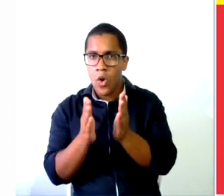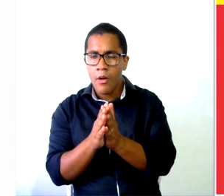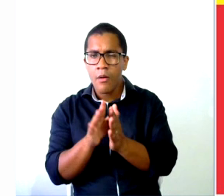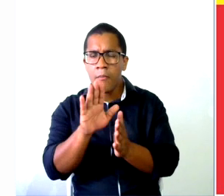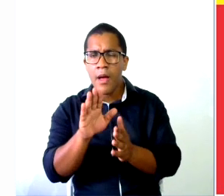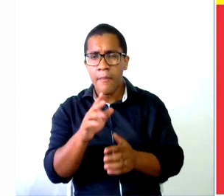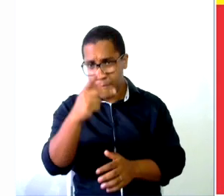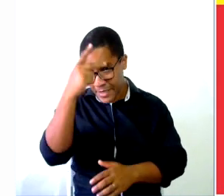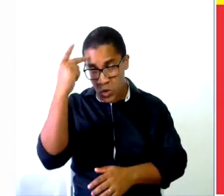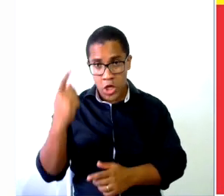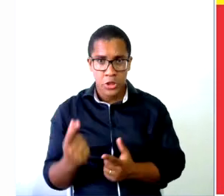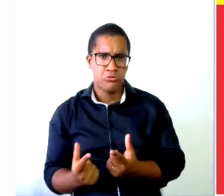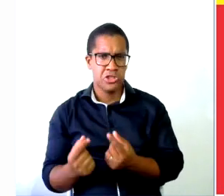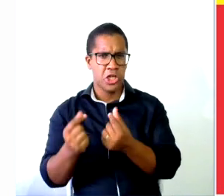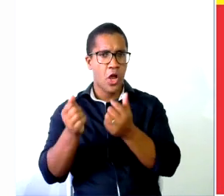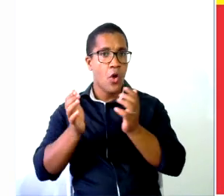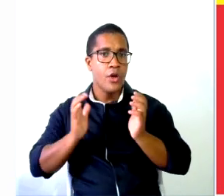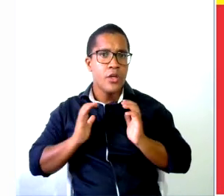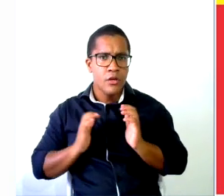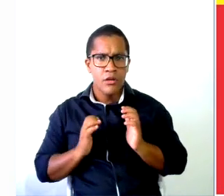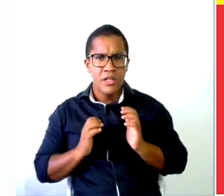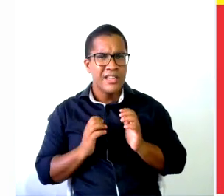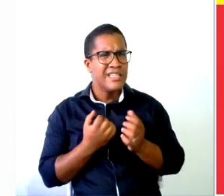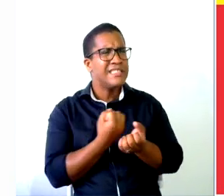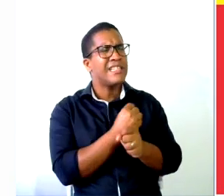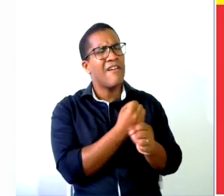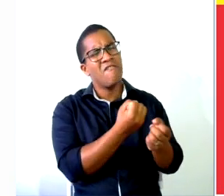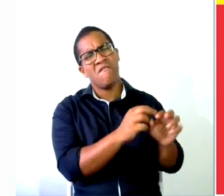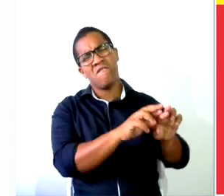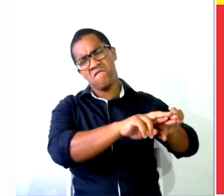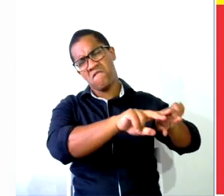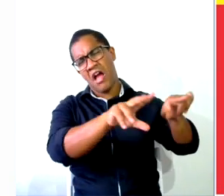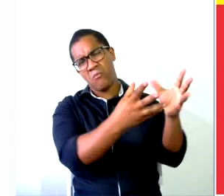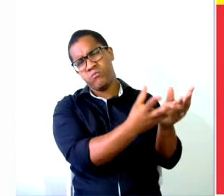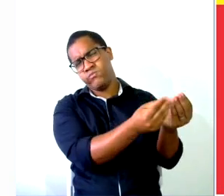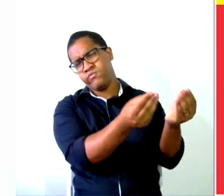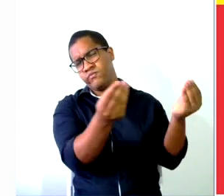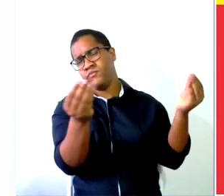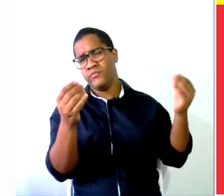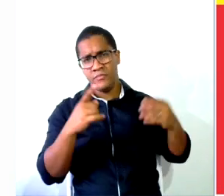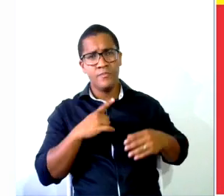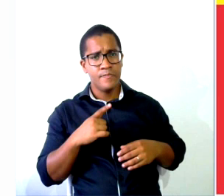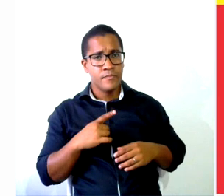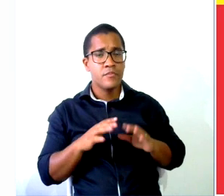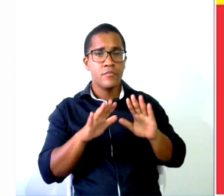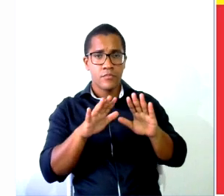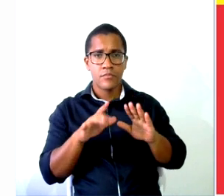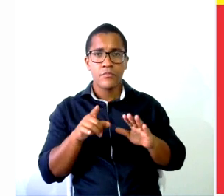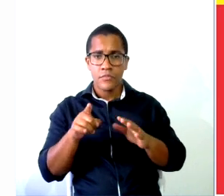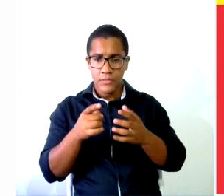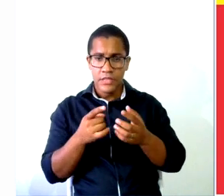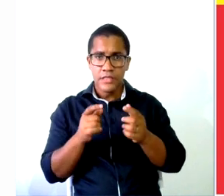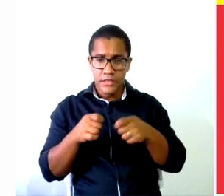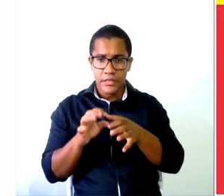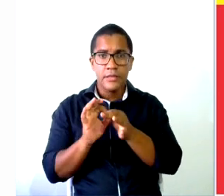tinha vários escravos. O escravo podia ser liberto, mas